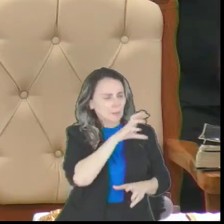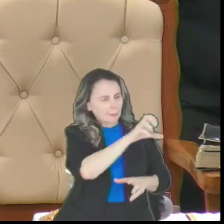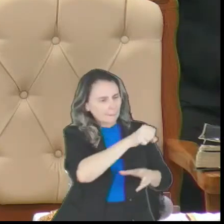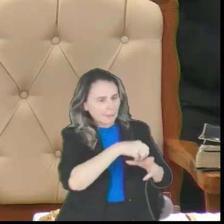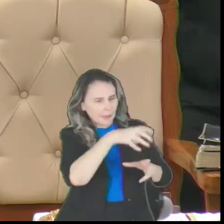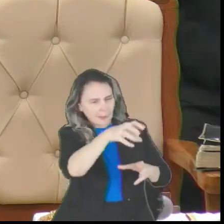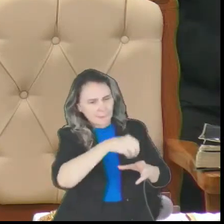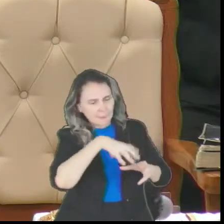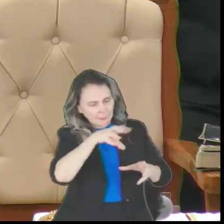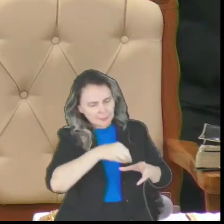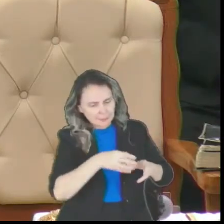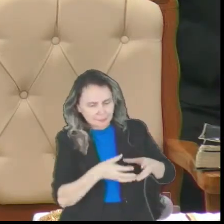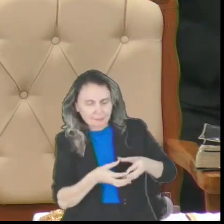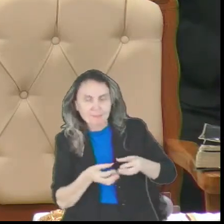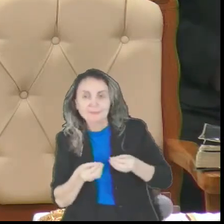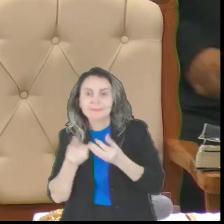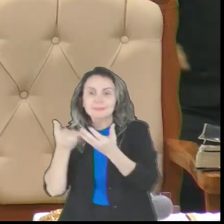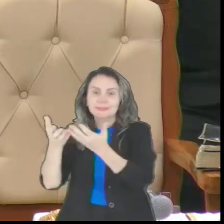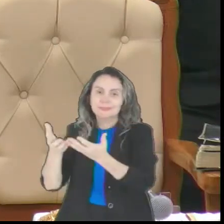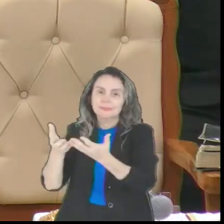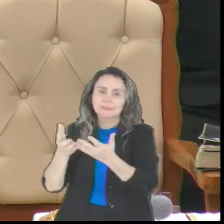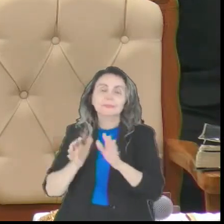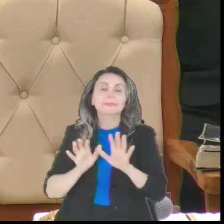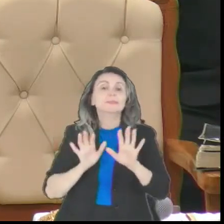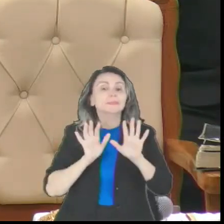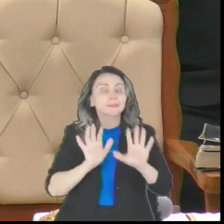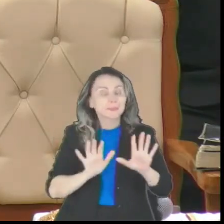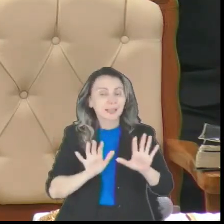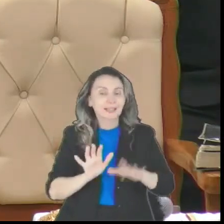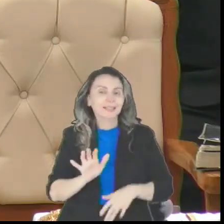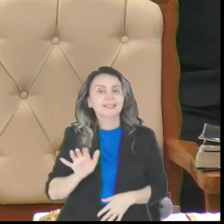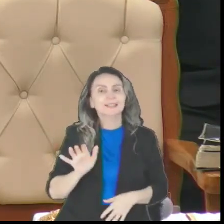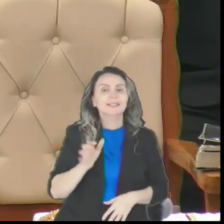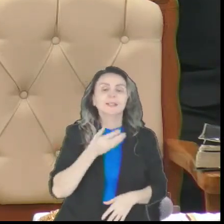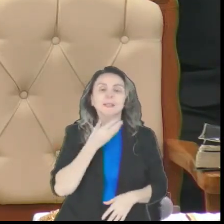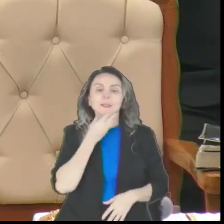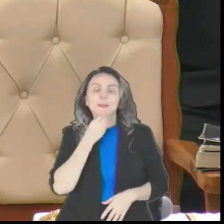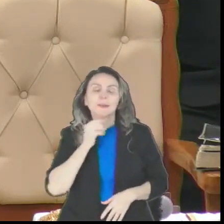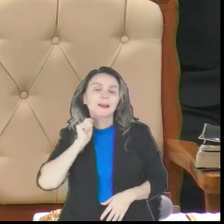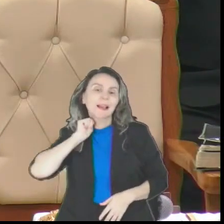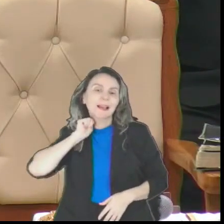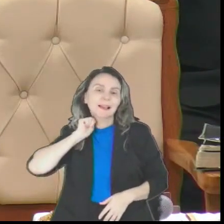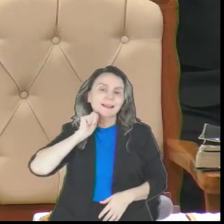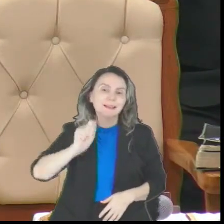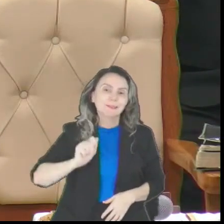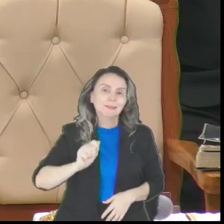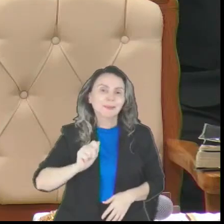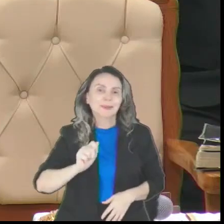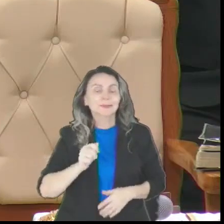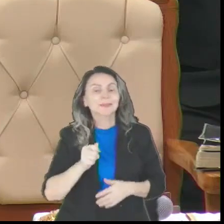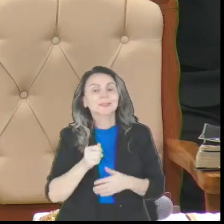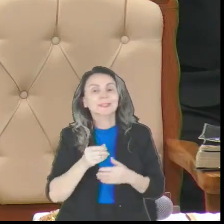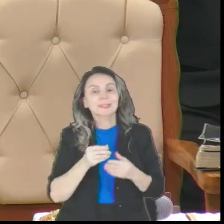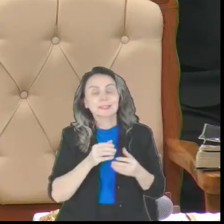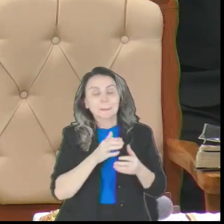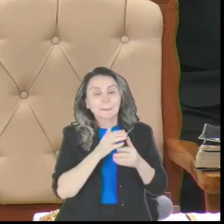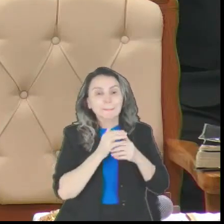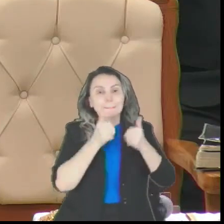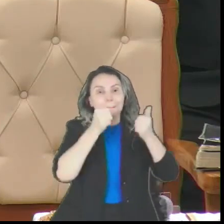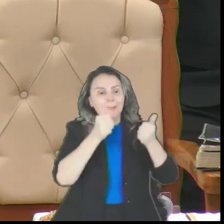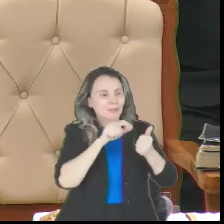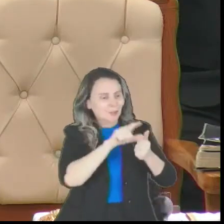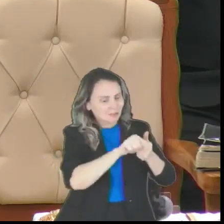daquilo que ele queria dar, mas Abel não. Abel escolheu o melhor. Deus quer o melhor para ele, irmãos.